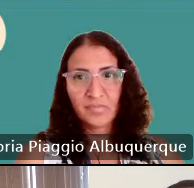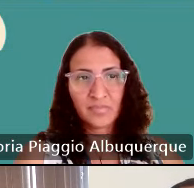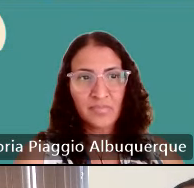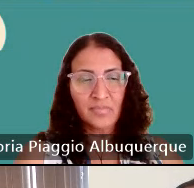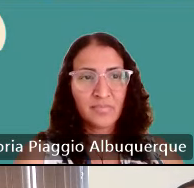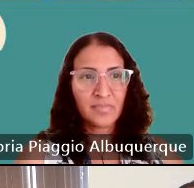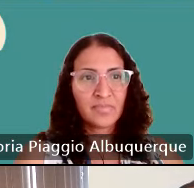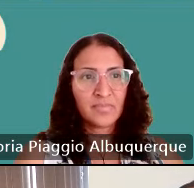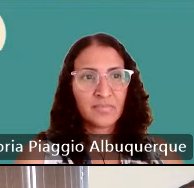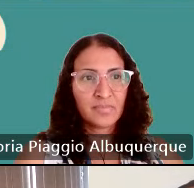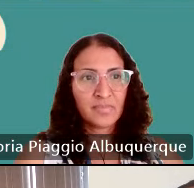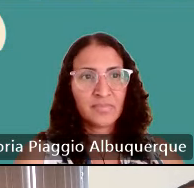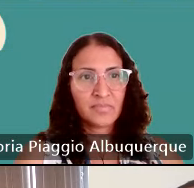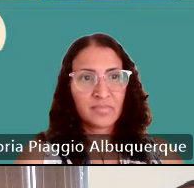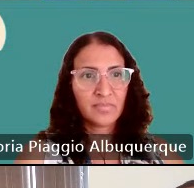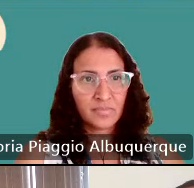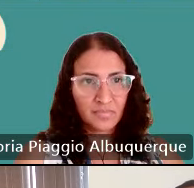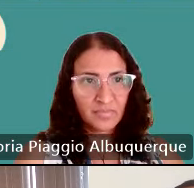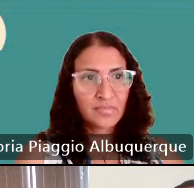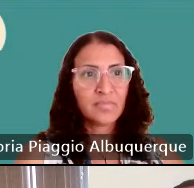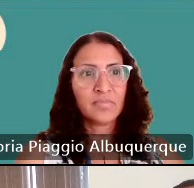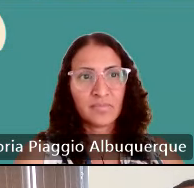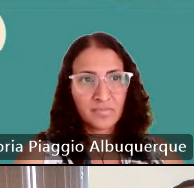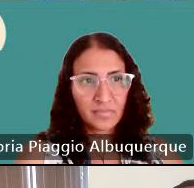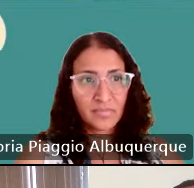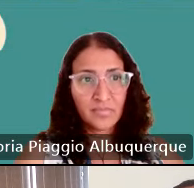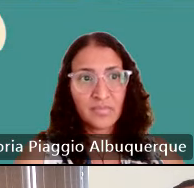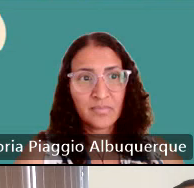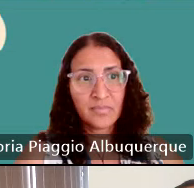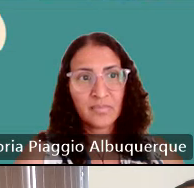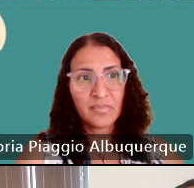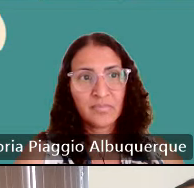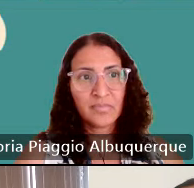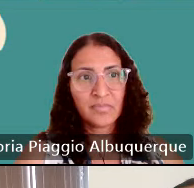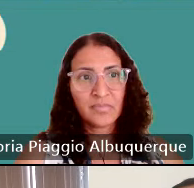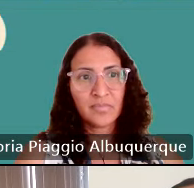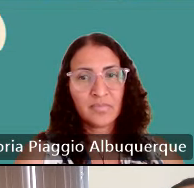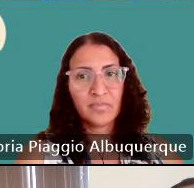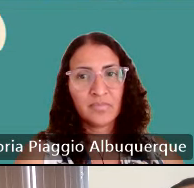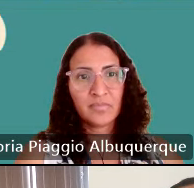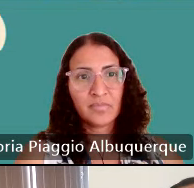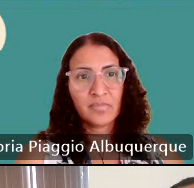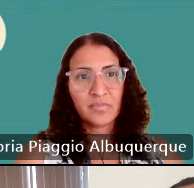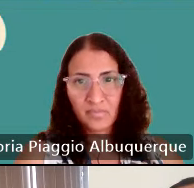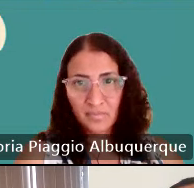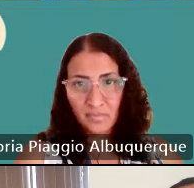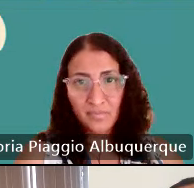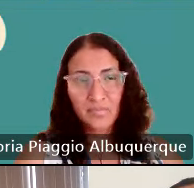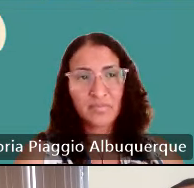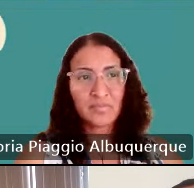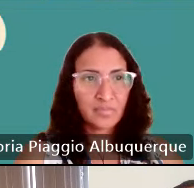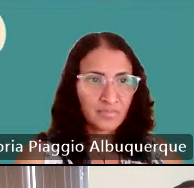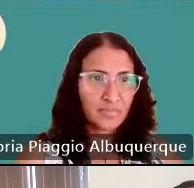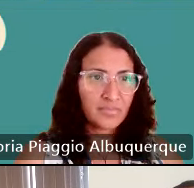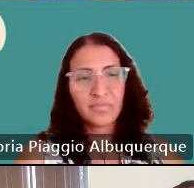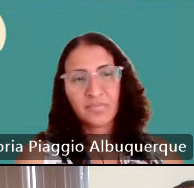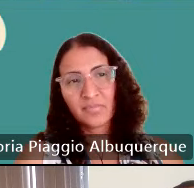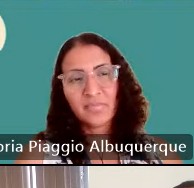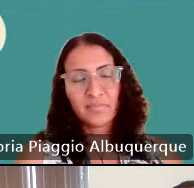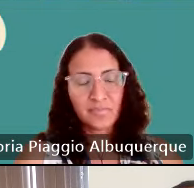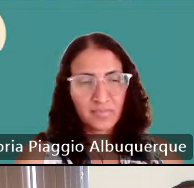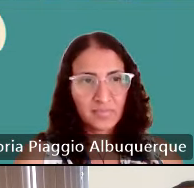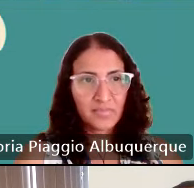consensualismo emergindo como uma outra forma também de a gente parar de responsabilizar só o gestor por